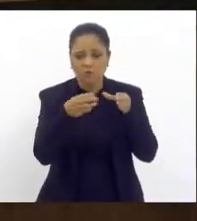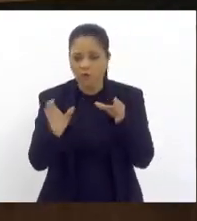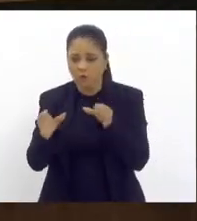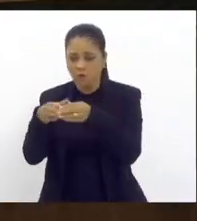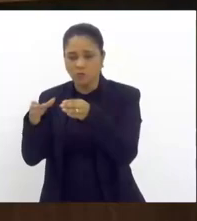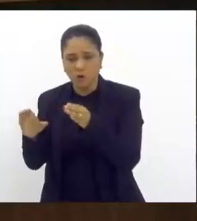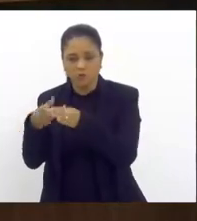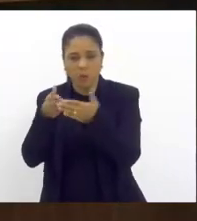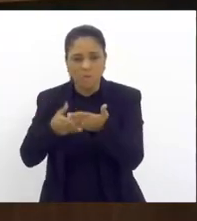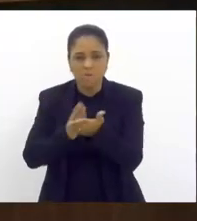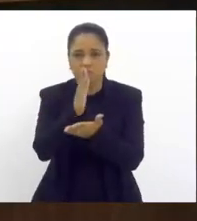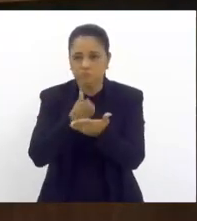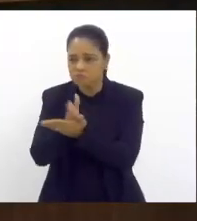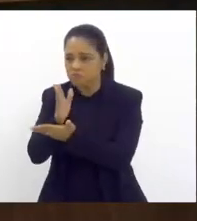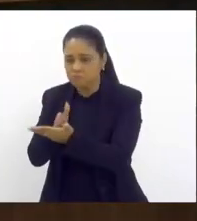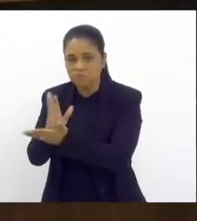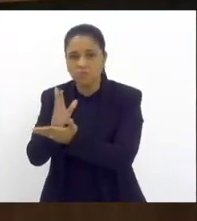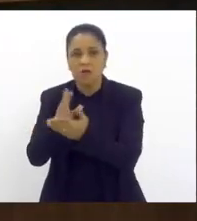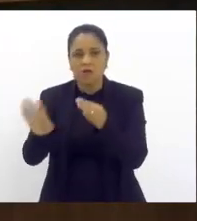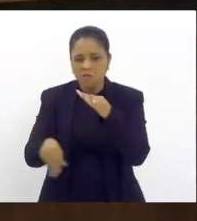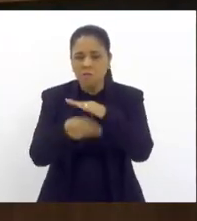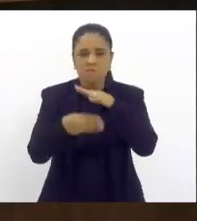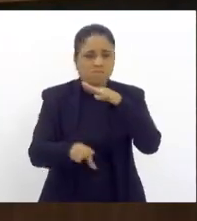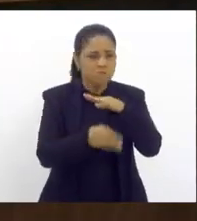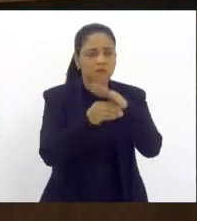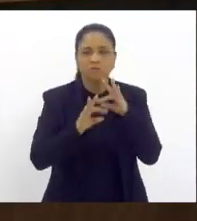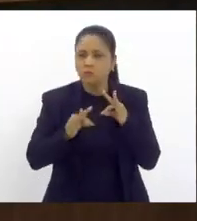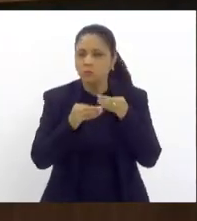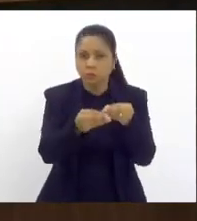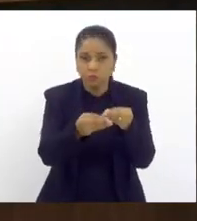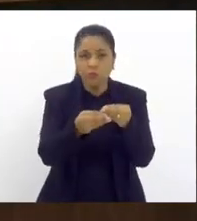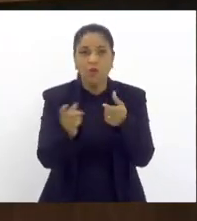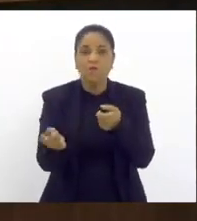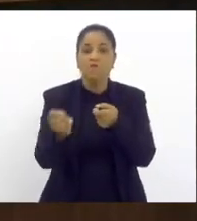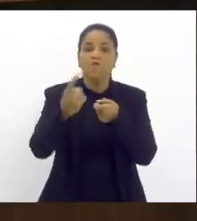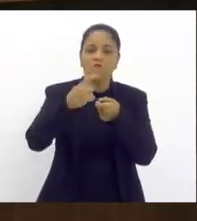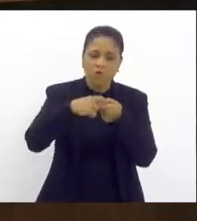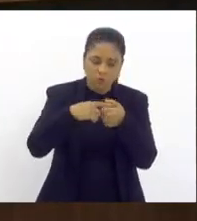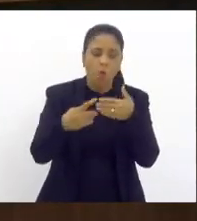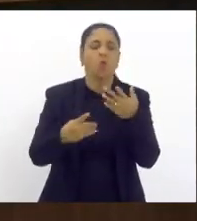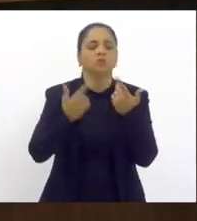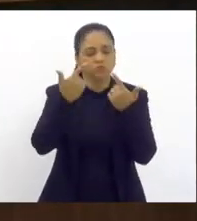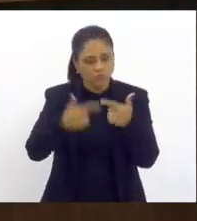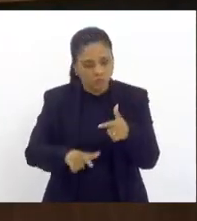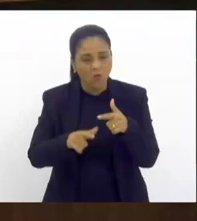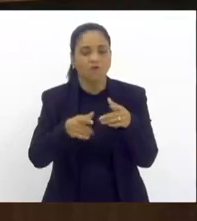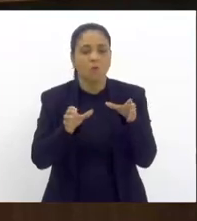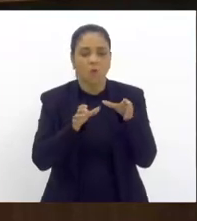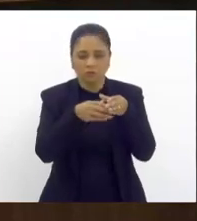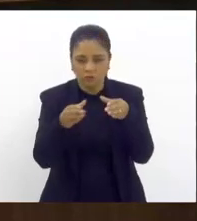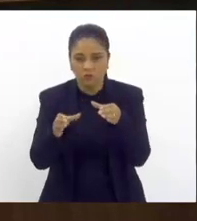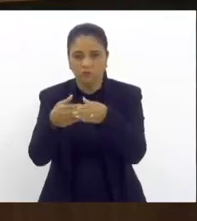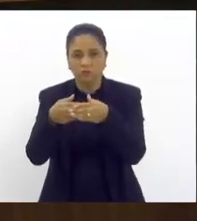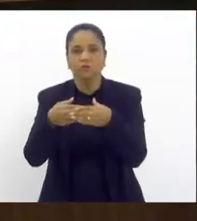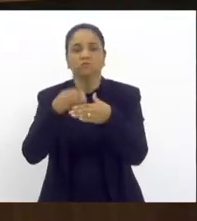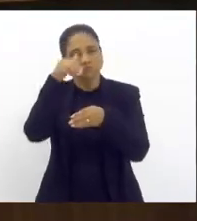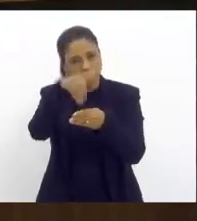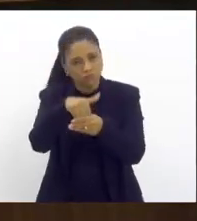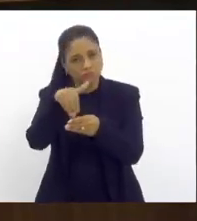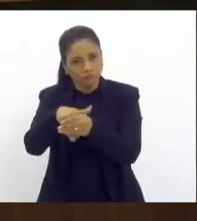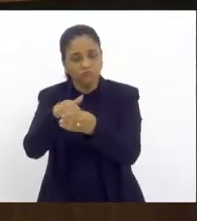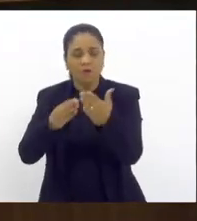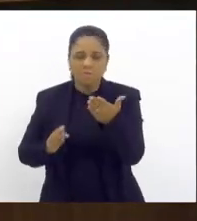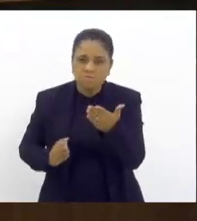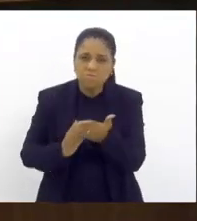levado todas as emendas possíveis, já tinha voltado as emendas para consideração de todas as comissões, já está em redação do vencido, pronto